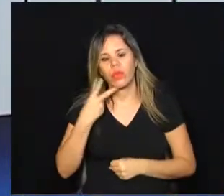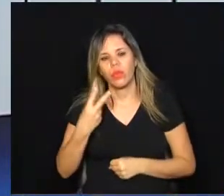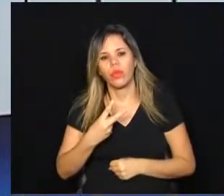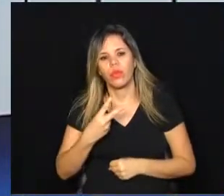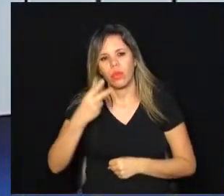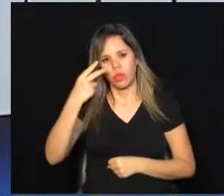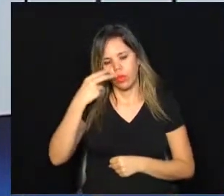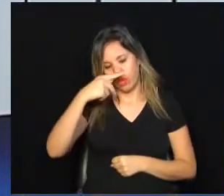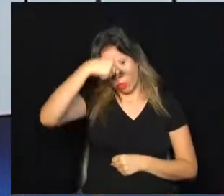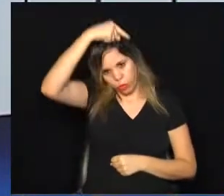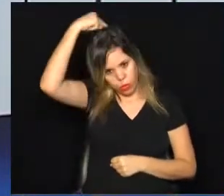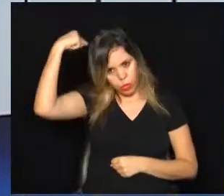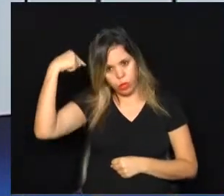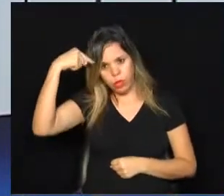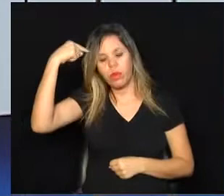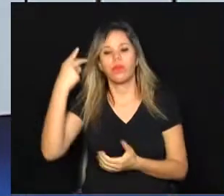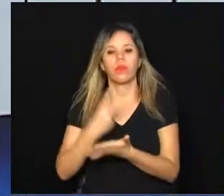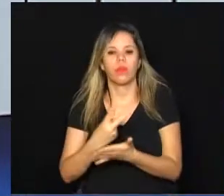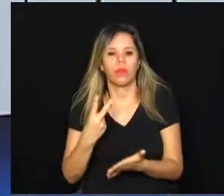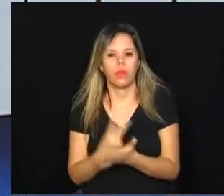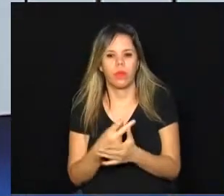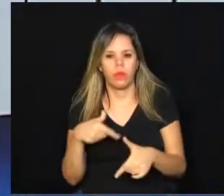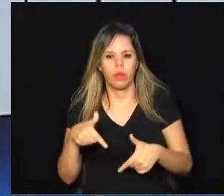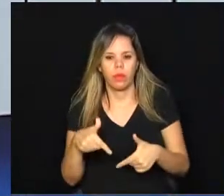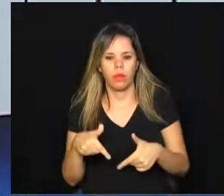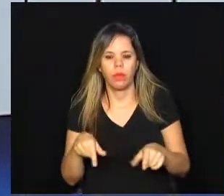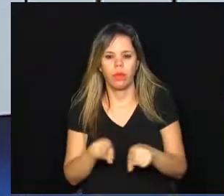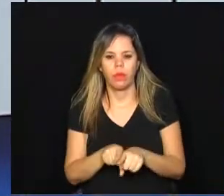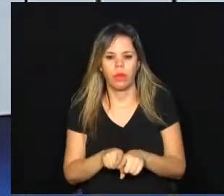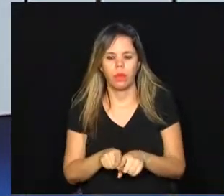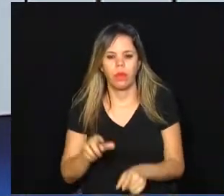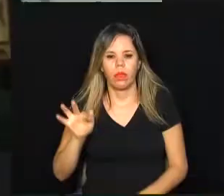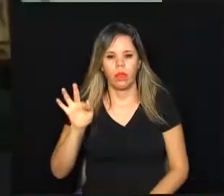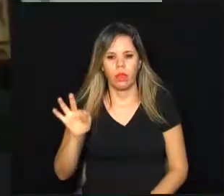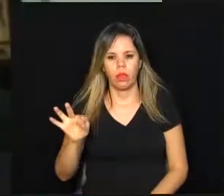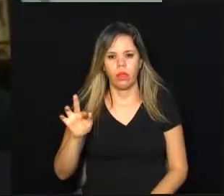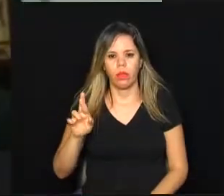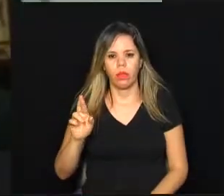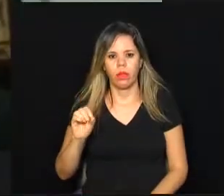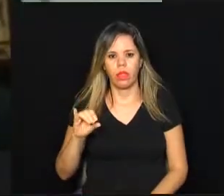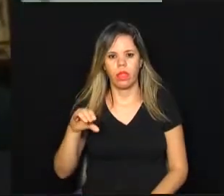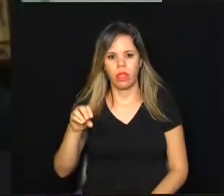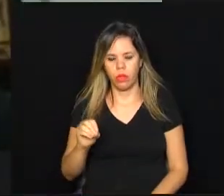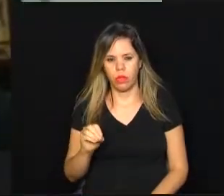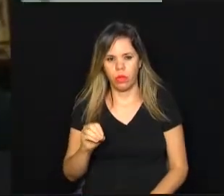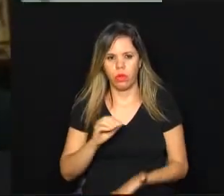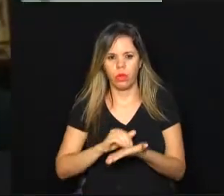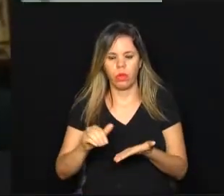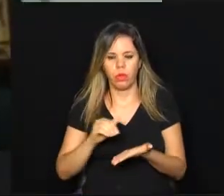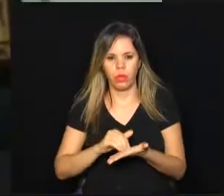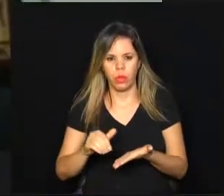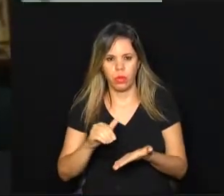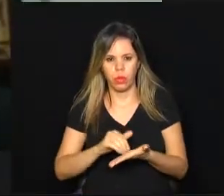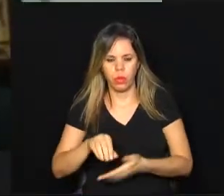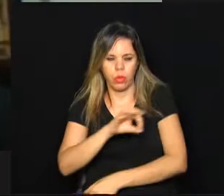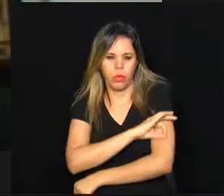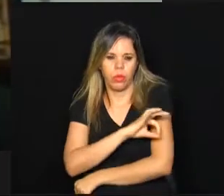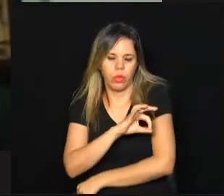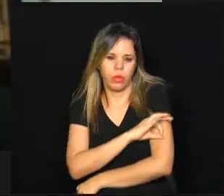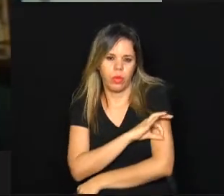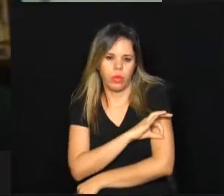Gaspar, membro desta mesma comissão, e também o Francisco Laós, ele que é o secretário executivo do